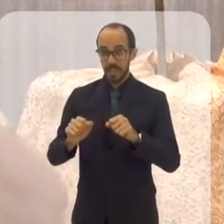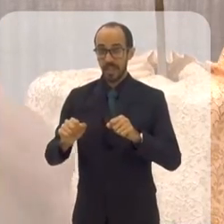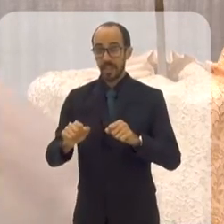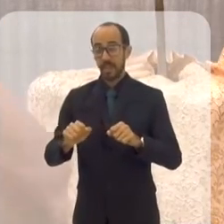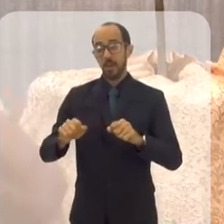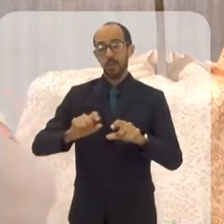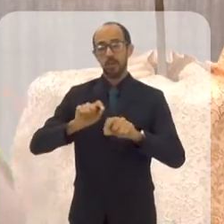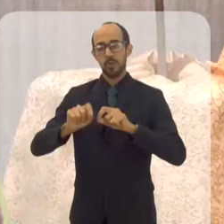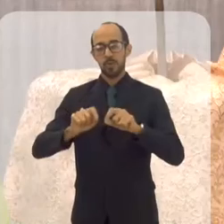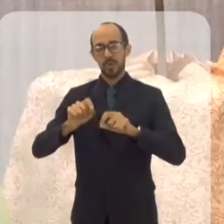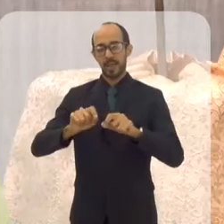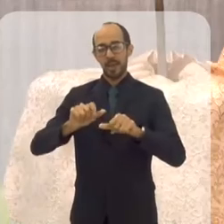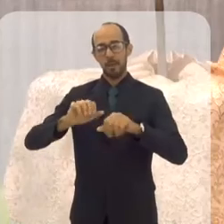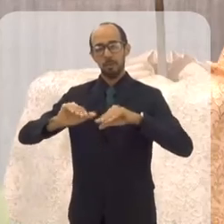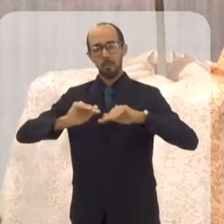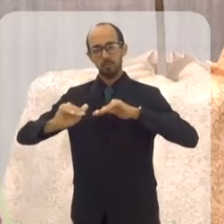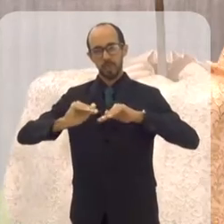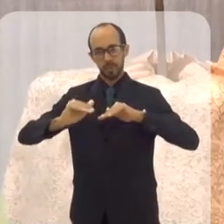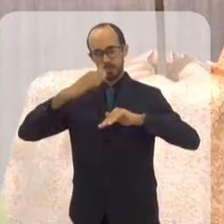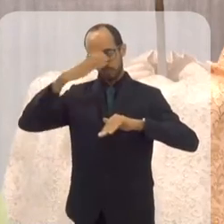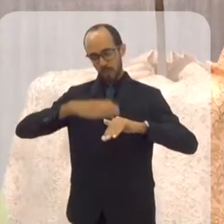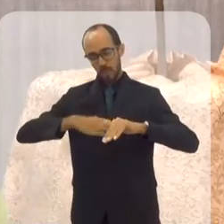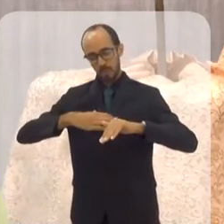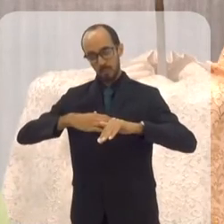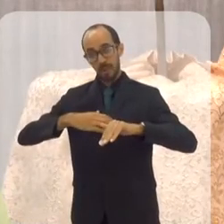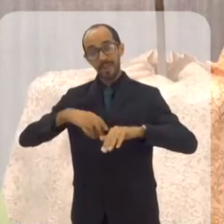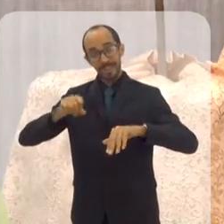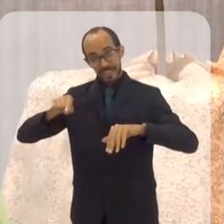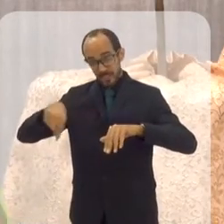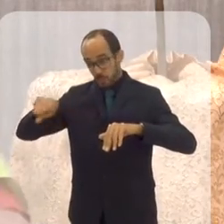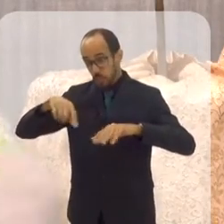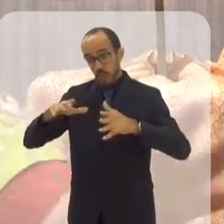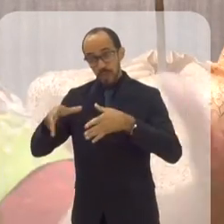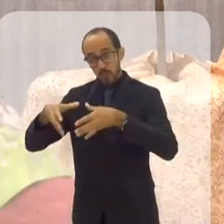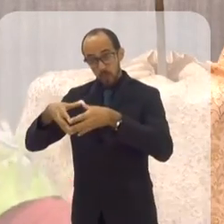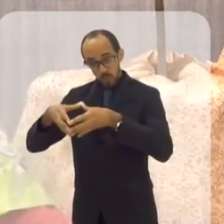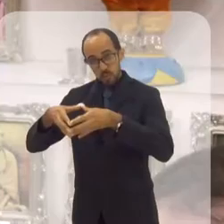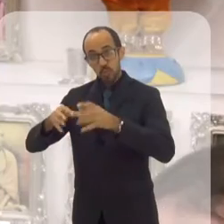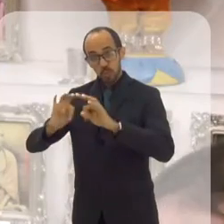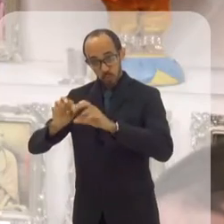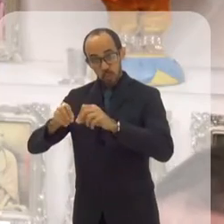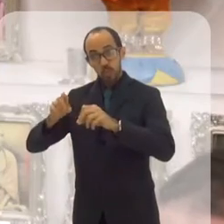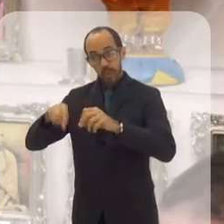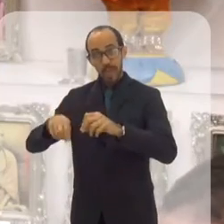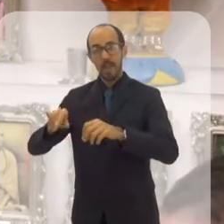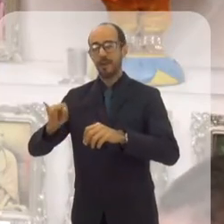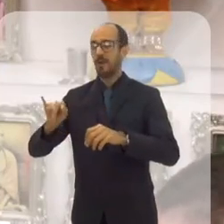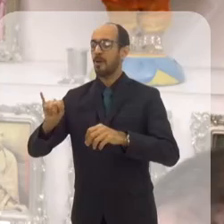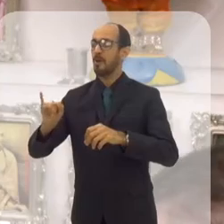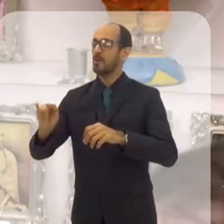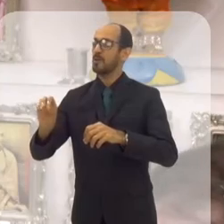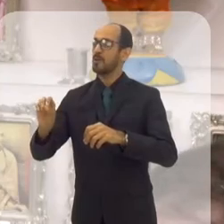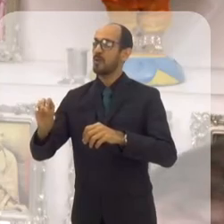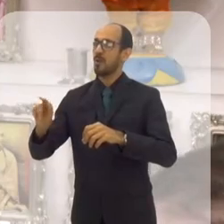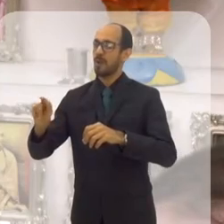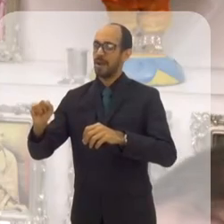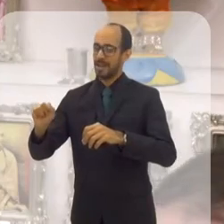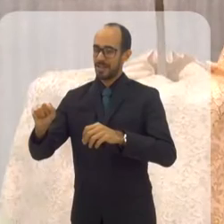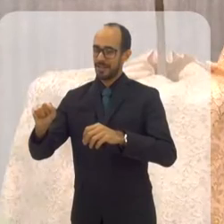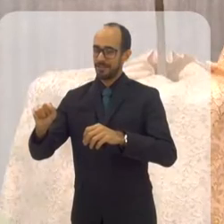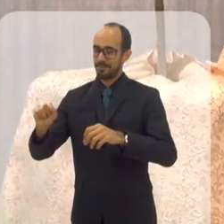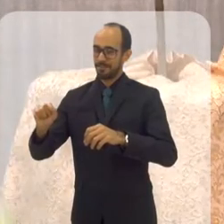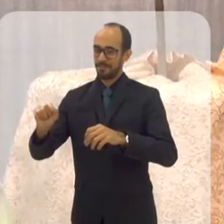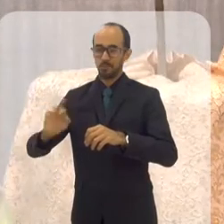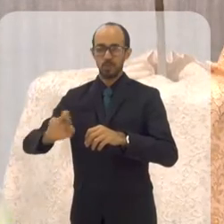embora tudo isso já já seja yoga tá o yoga não é só as práticas com pessoal de que é como meu mestre